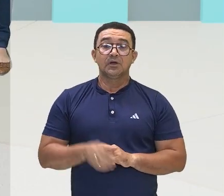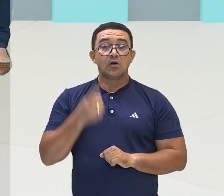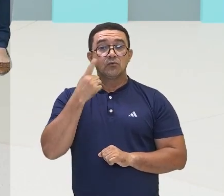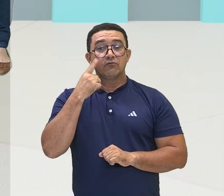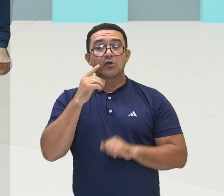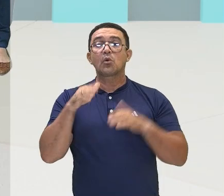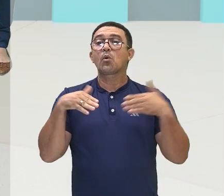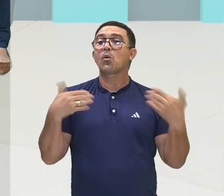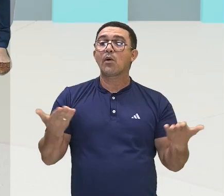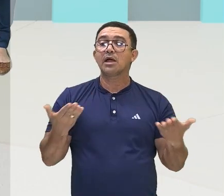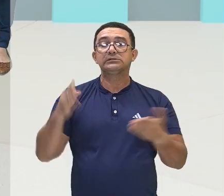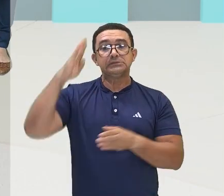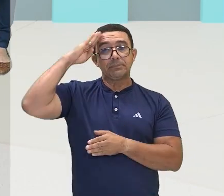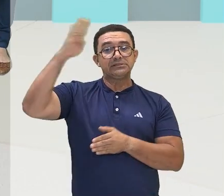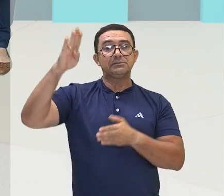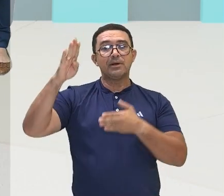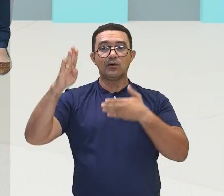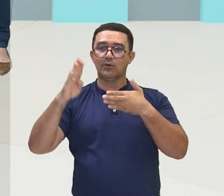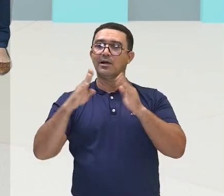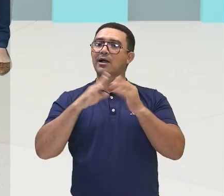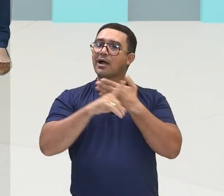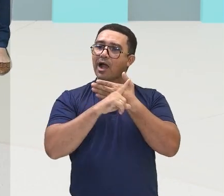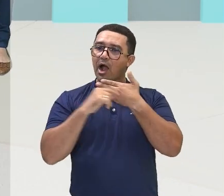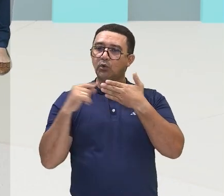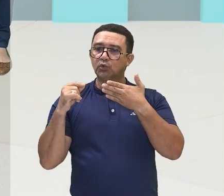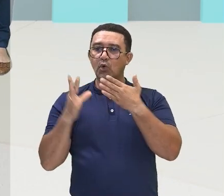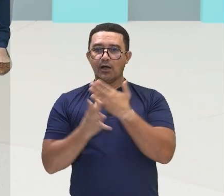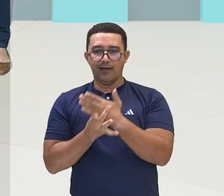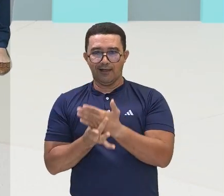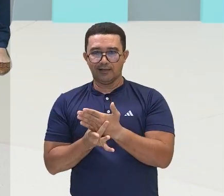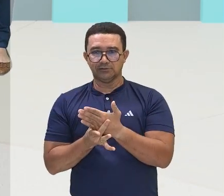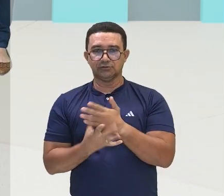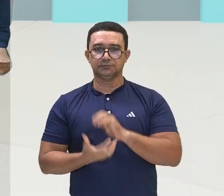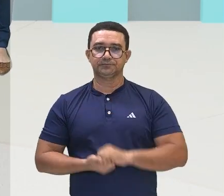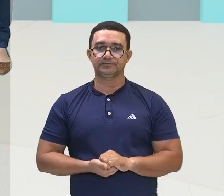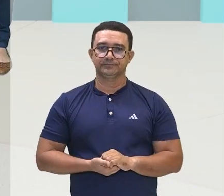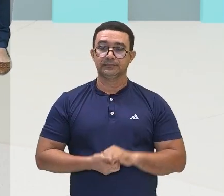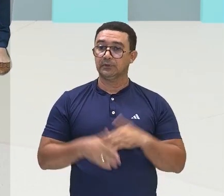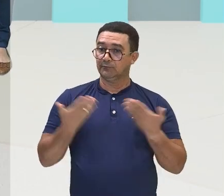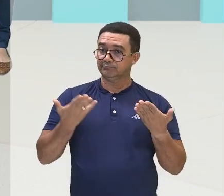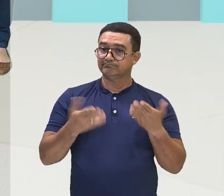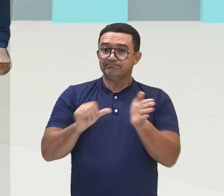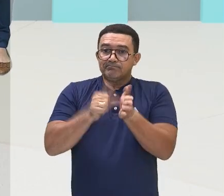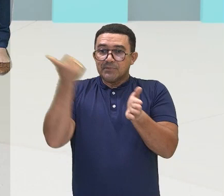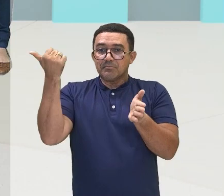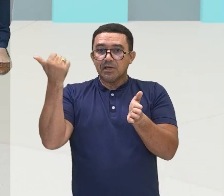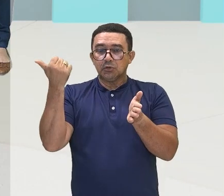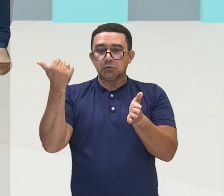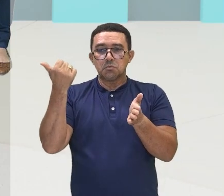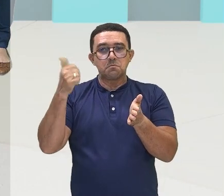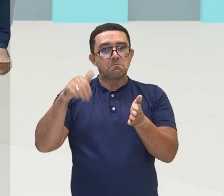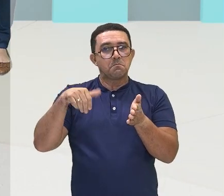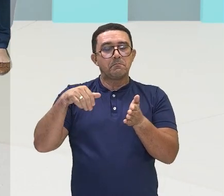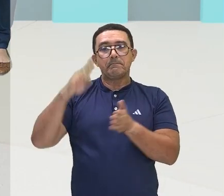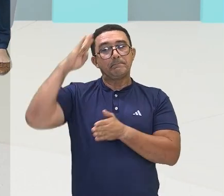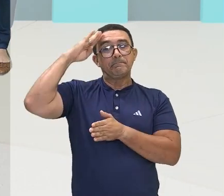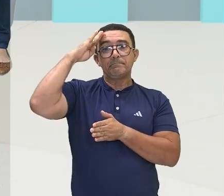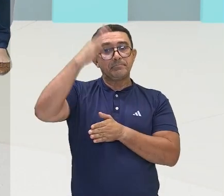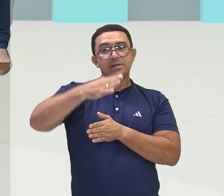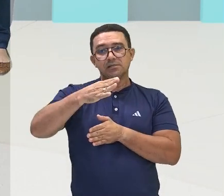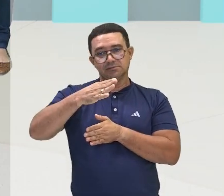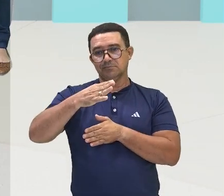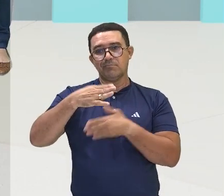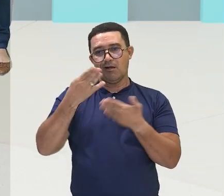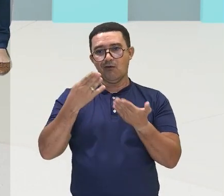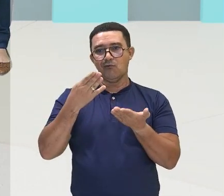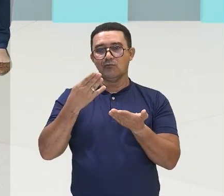os autores do realismo, não é? Como eu já havia dito, o primeiro aí é Machado de Assis, ele é classificado, digamos, como